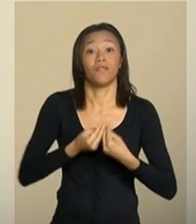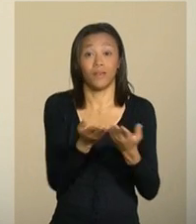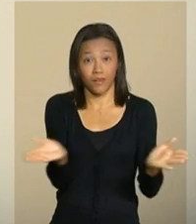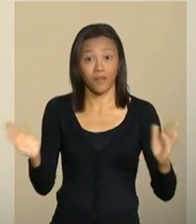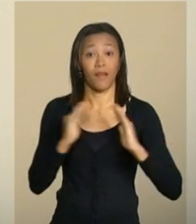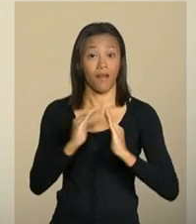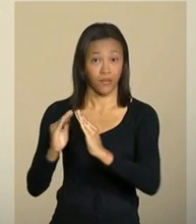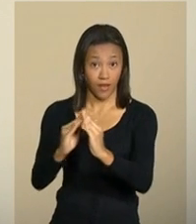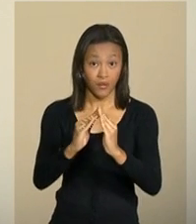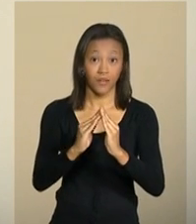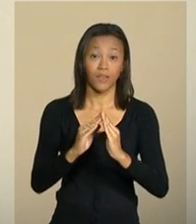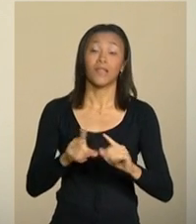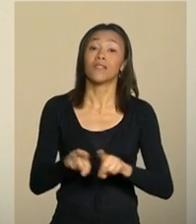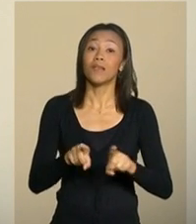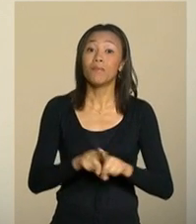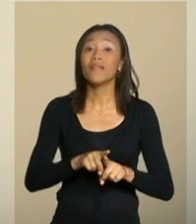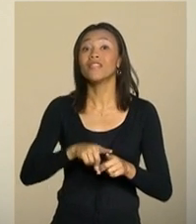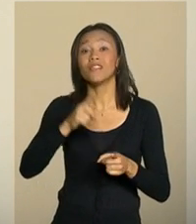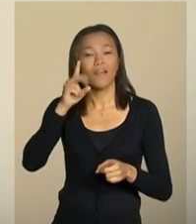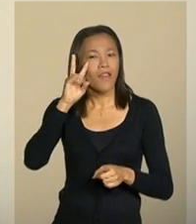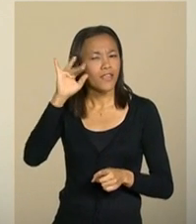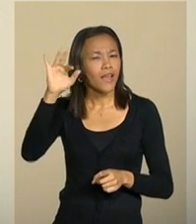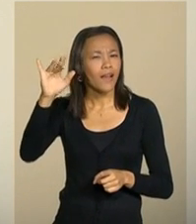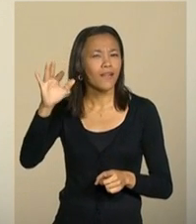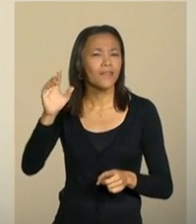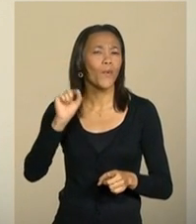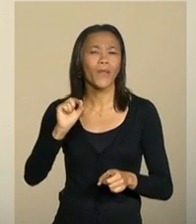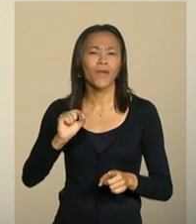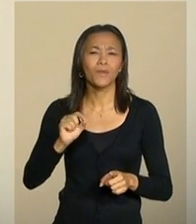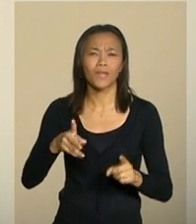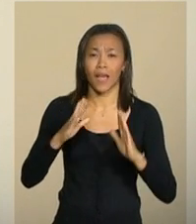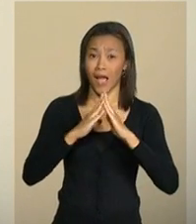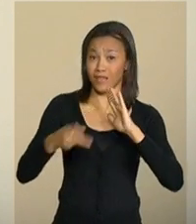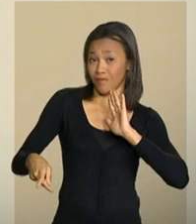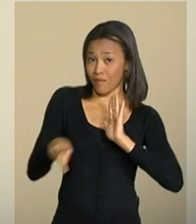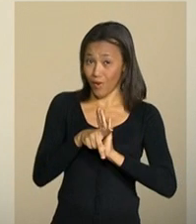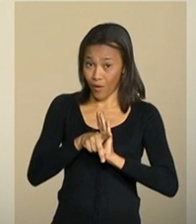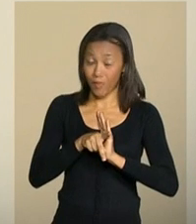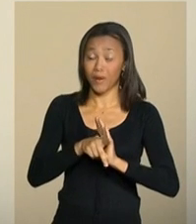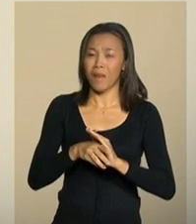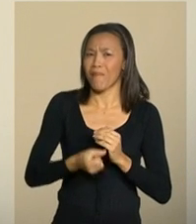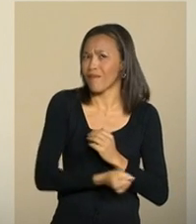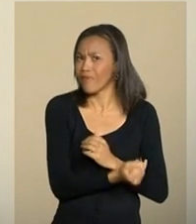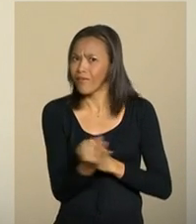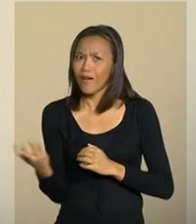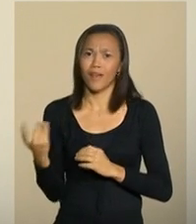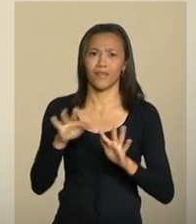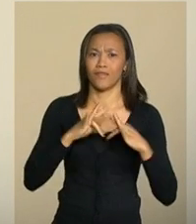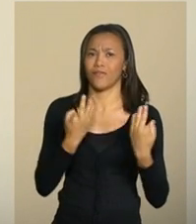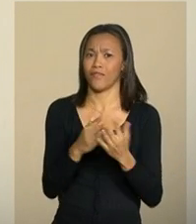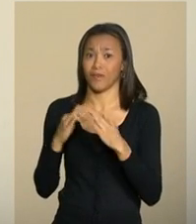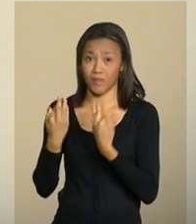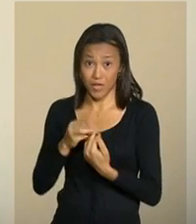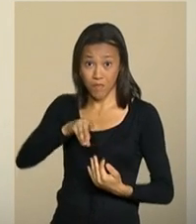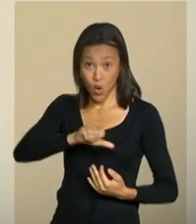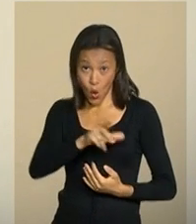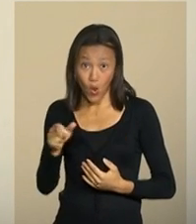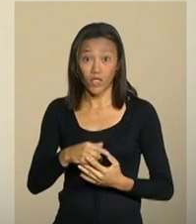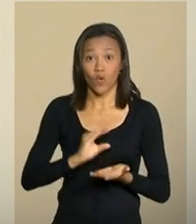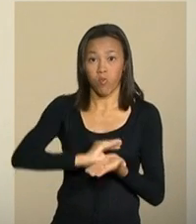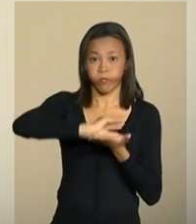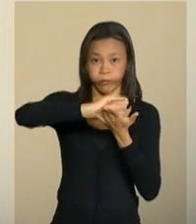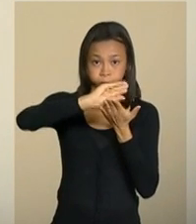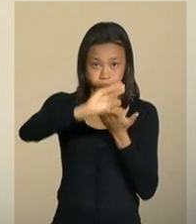casas além de realizar veja Luciano o sonho da casa própria para milhões de famílias os investimentos que